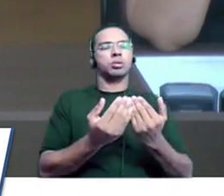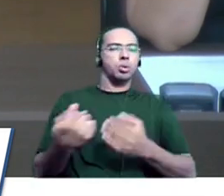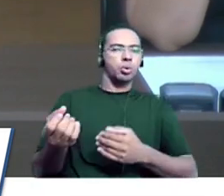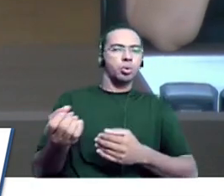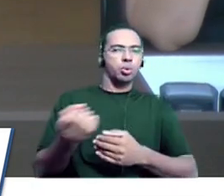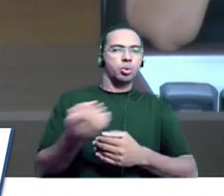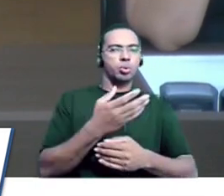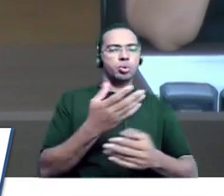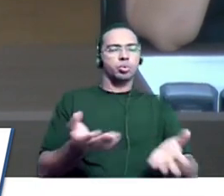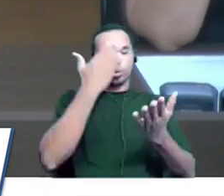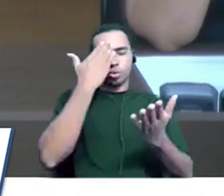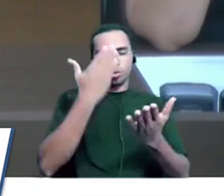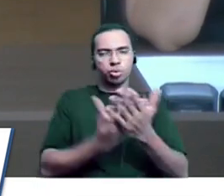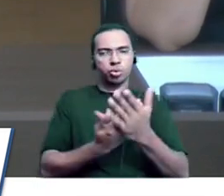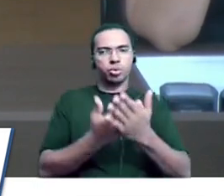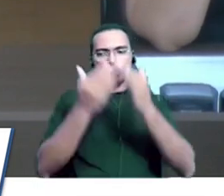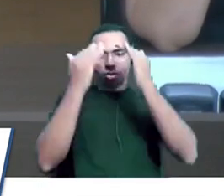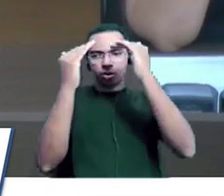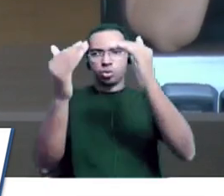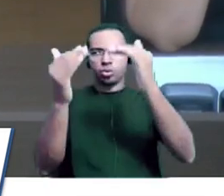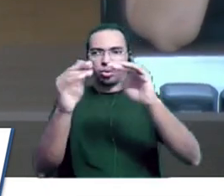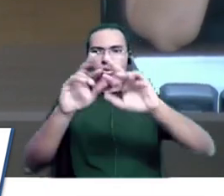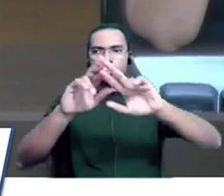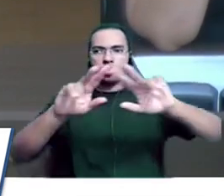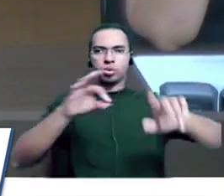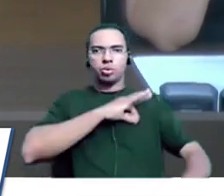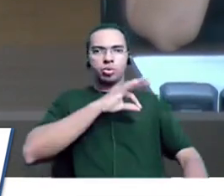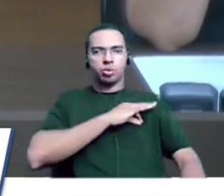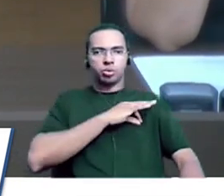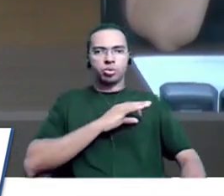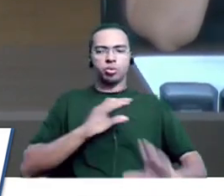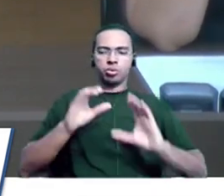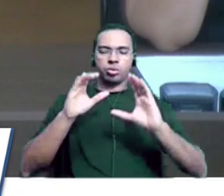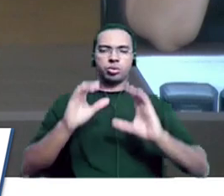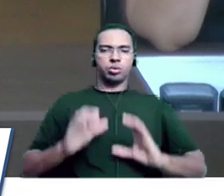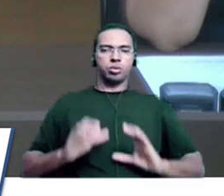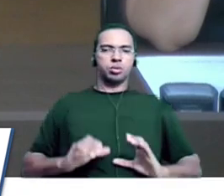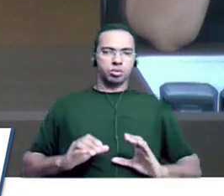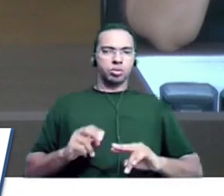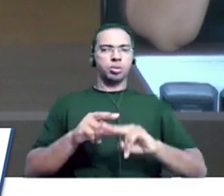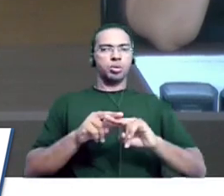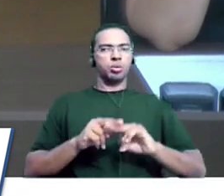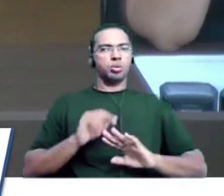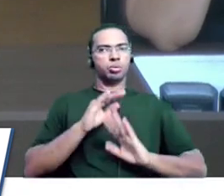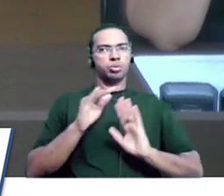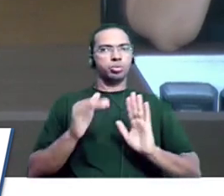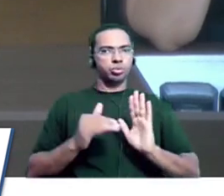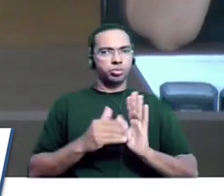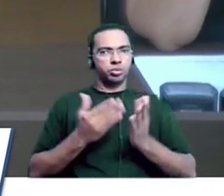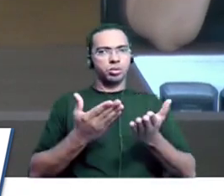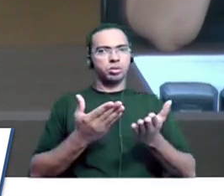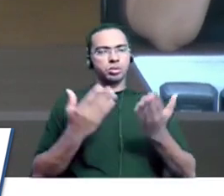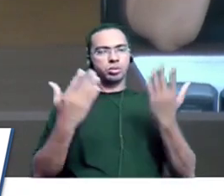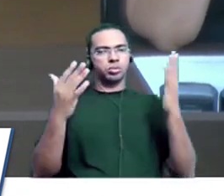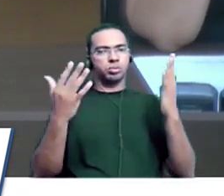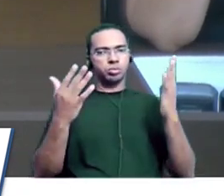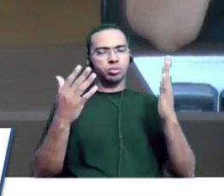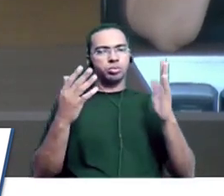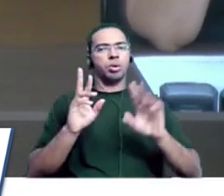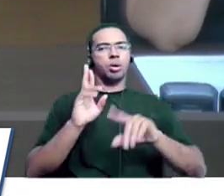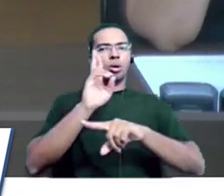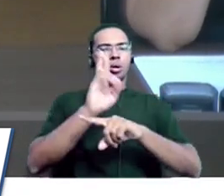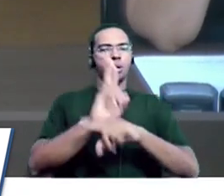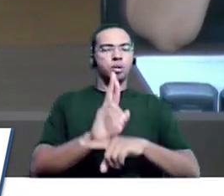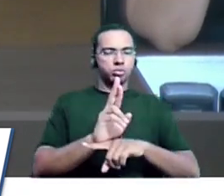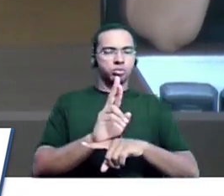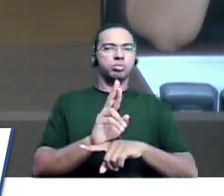o respeito mútuo entre a polícia e os cidadãos. Por tudo isso, esta moção de aplausos representa uma singela